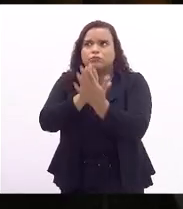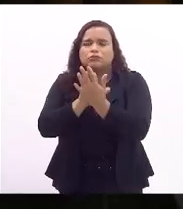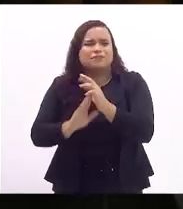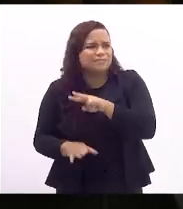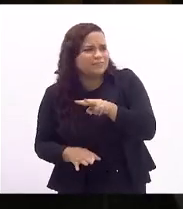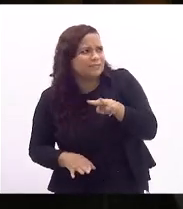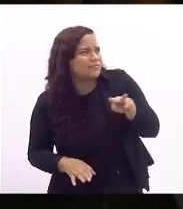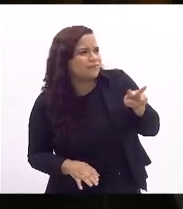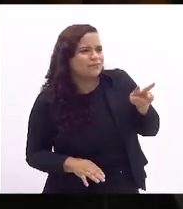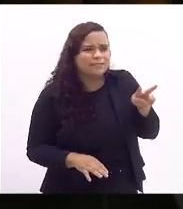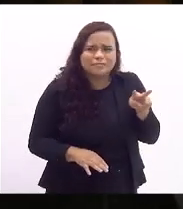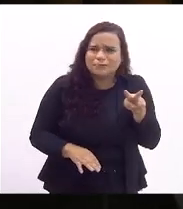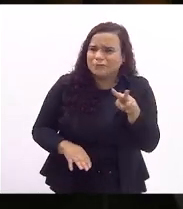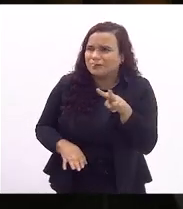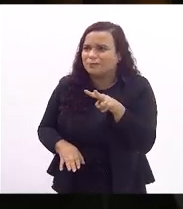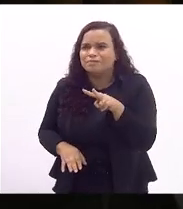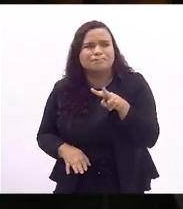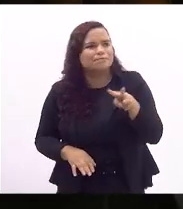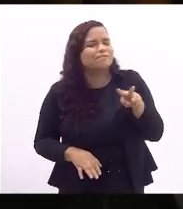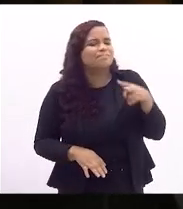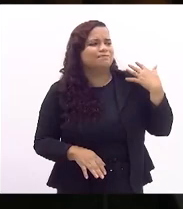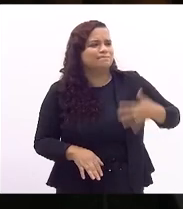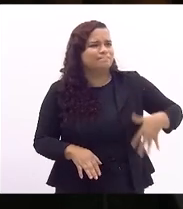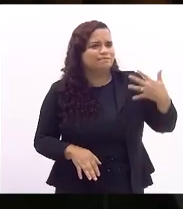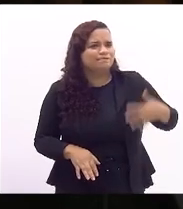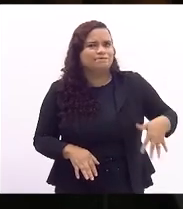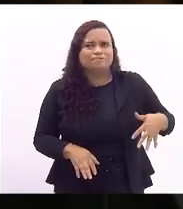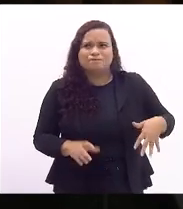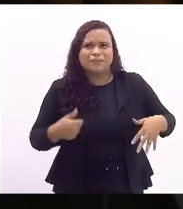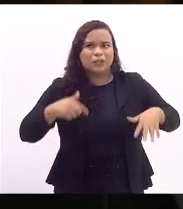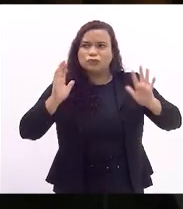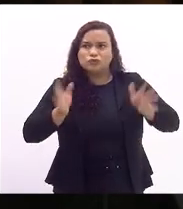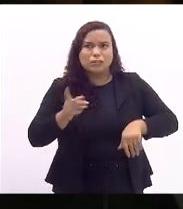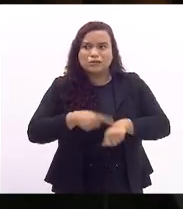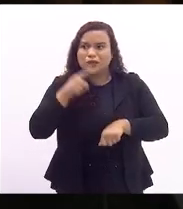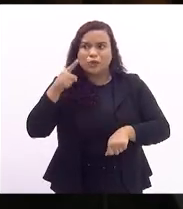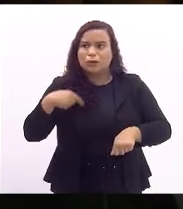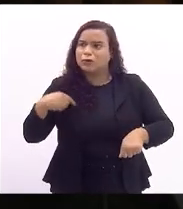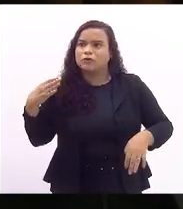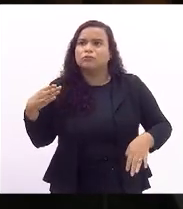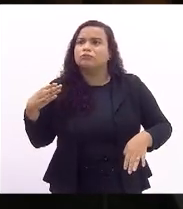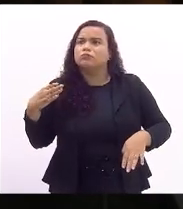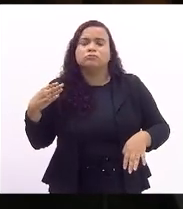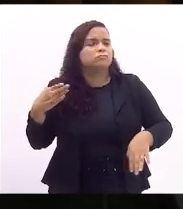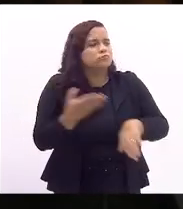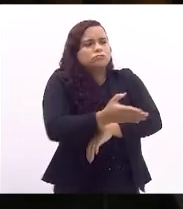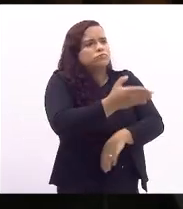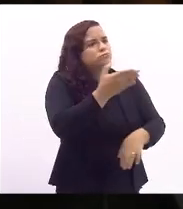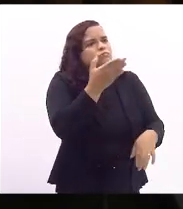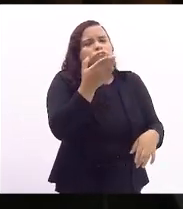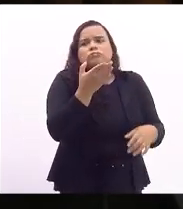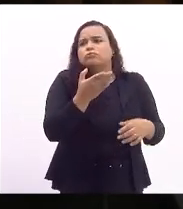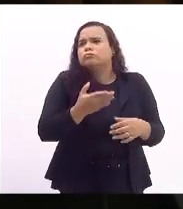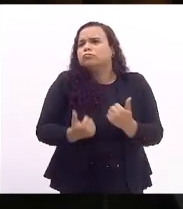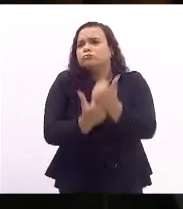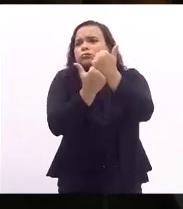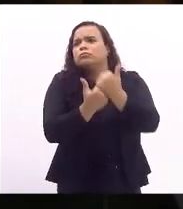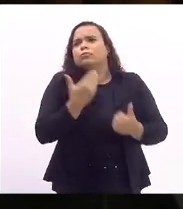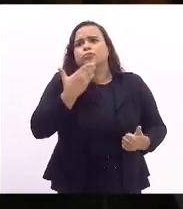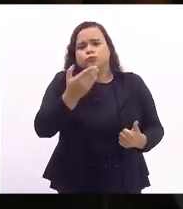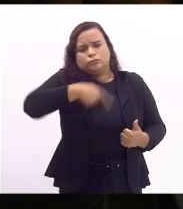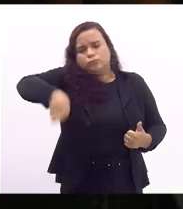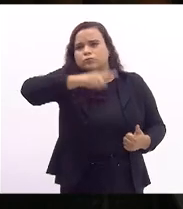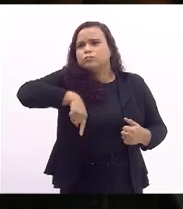perto de frente o que tava acontecendo Eu já entrei atuei imediatamente buscando o auxílio aqui no